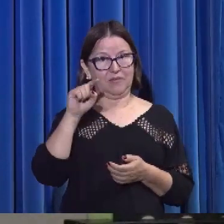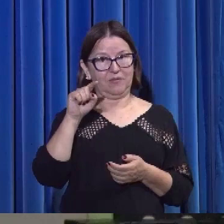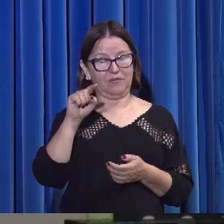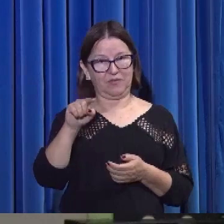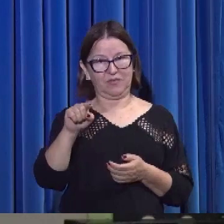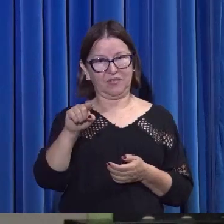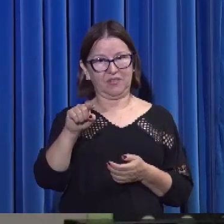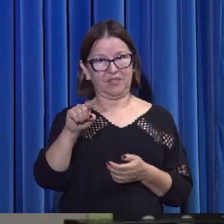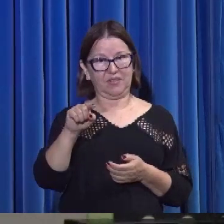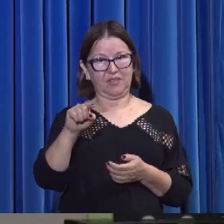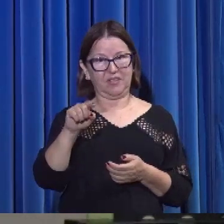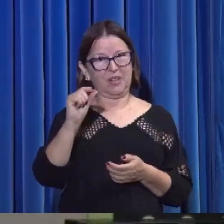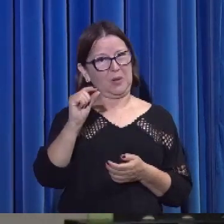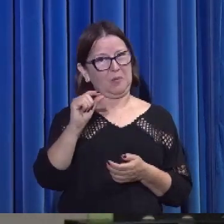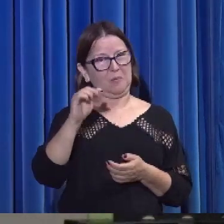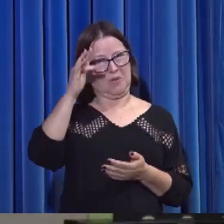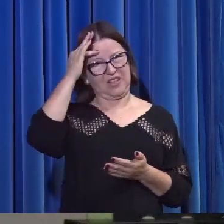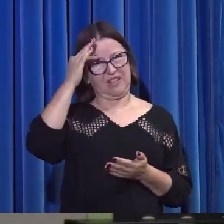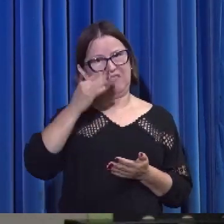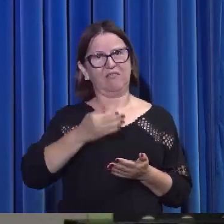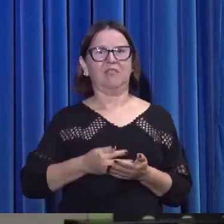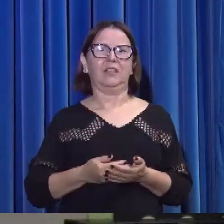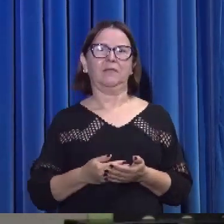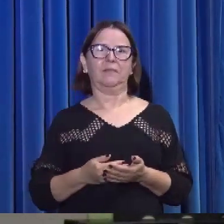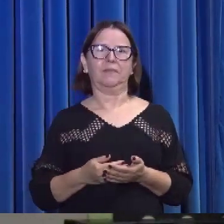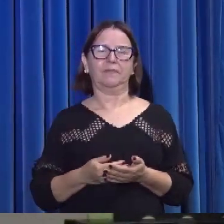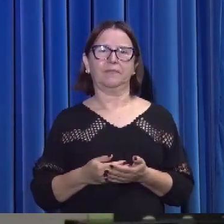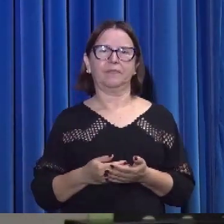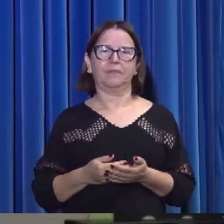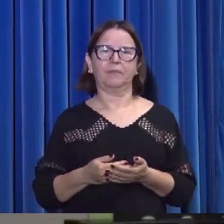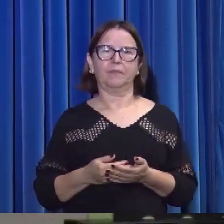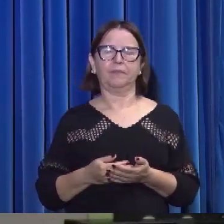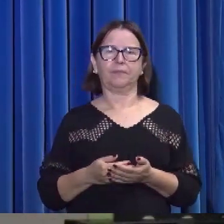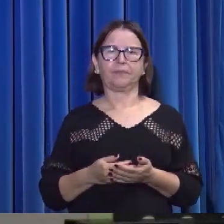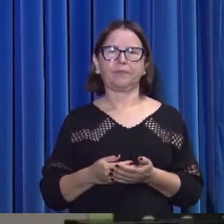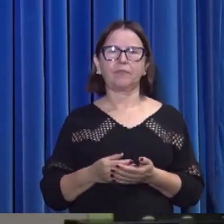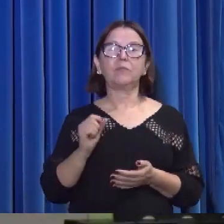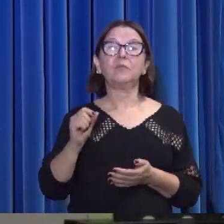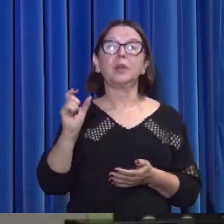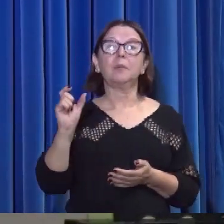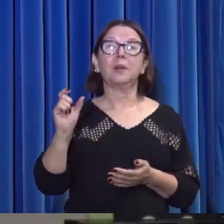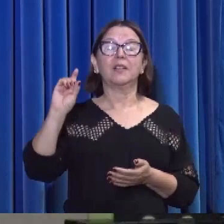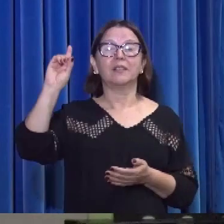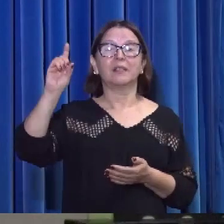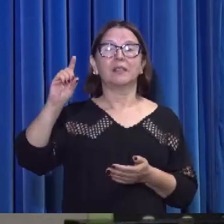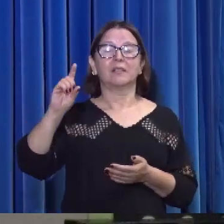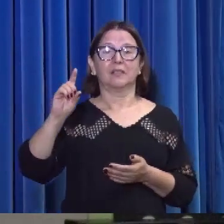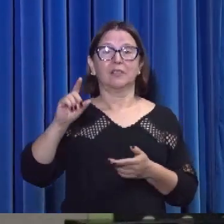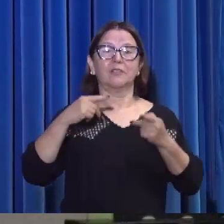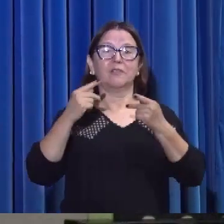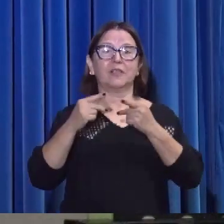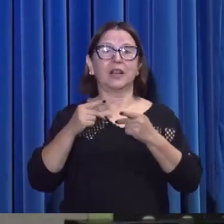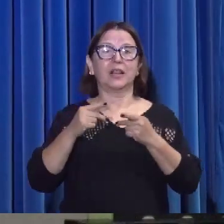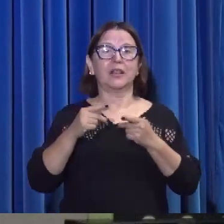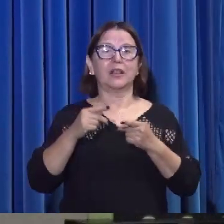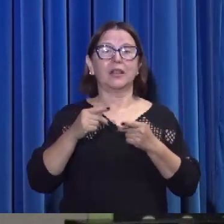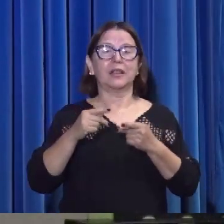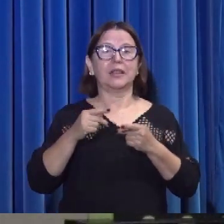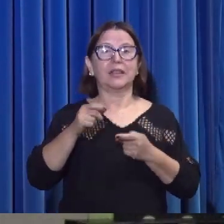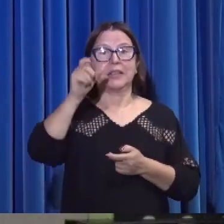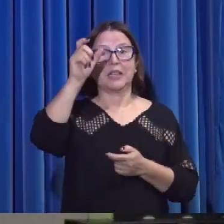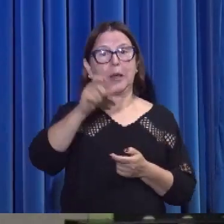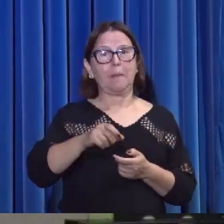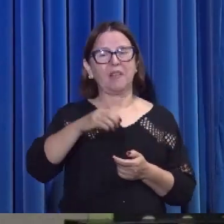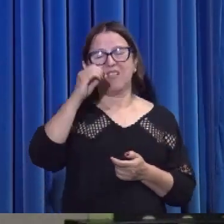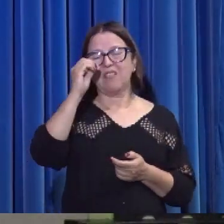imaturo na fé, neófito. O que a palavra fala sobre o fraco na fé? O que Paulo diz sobre o